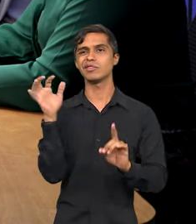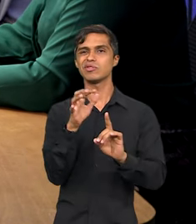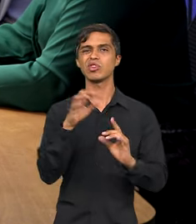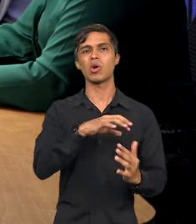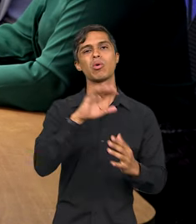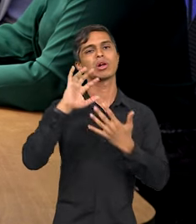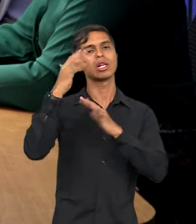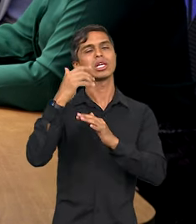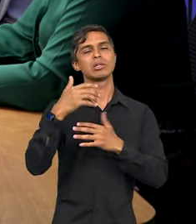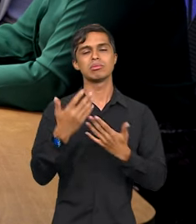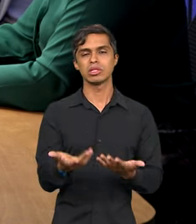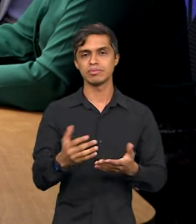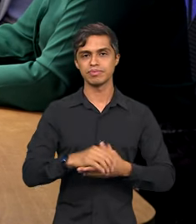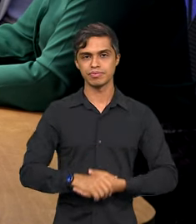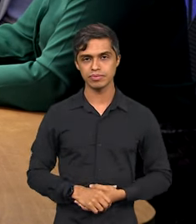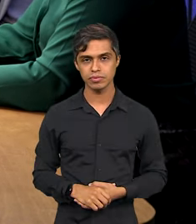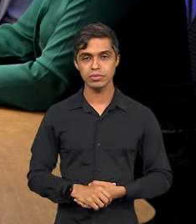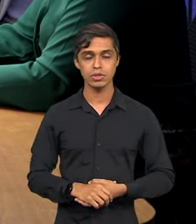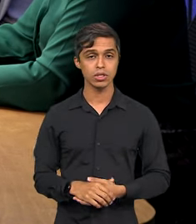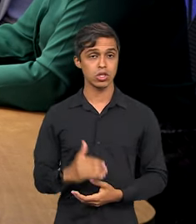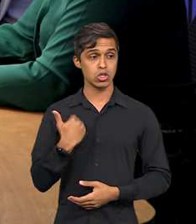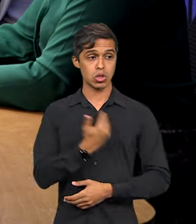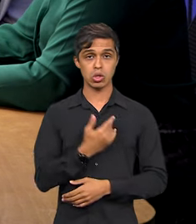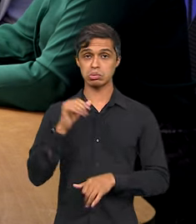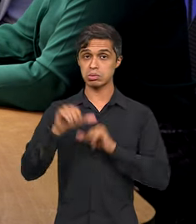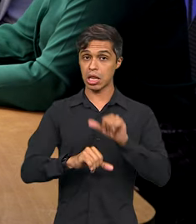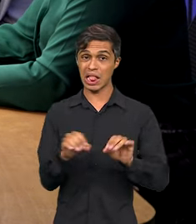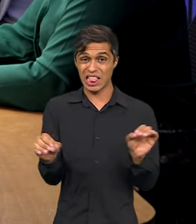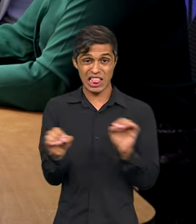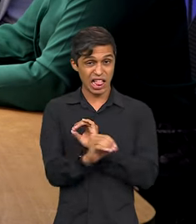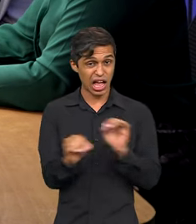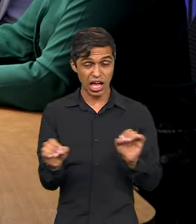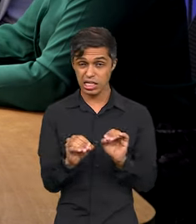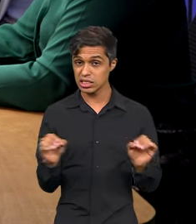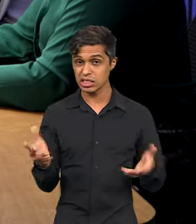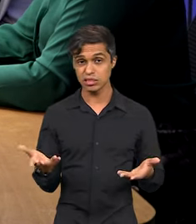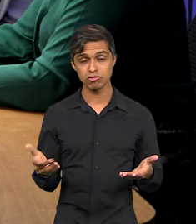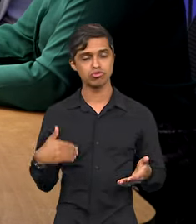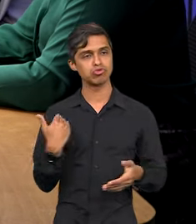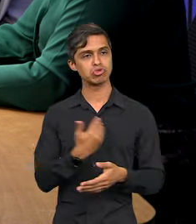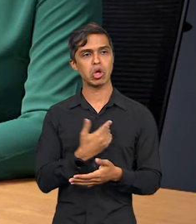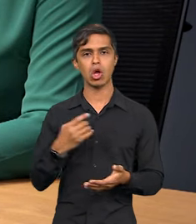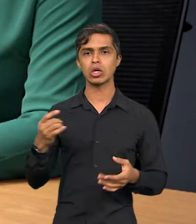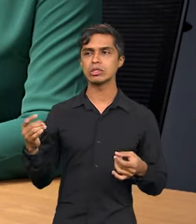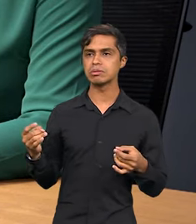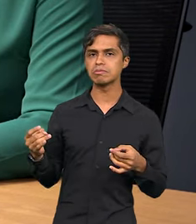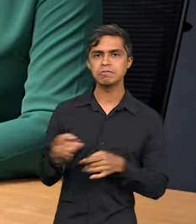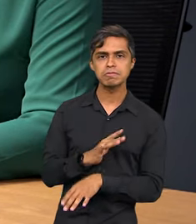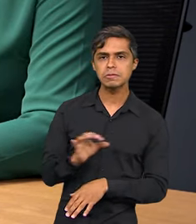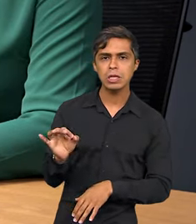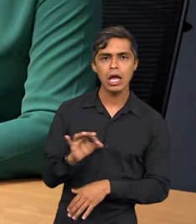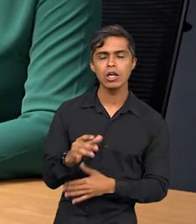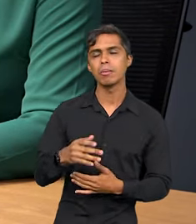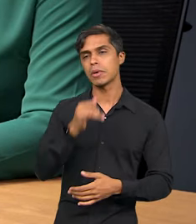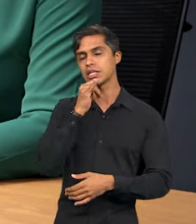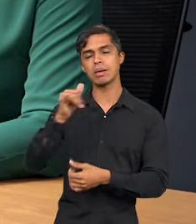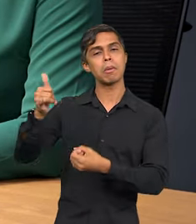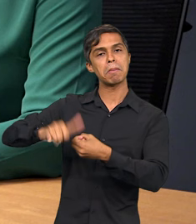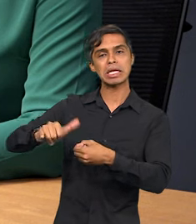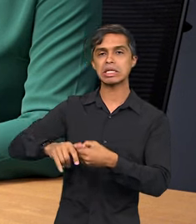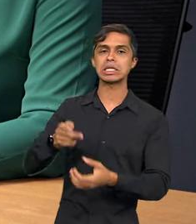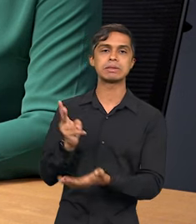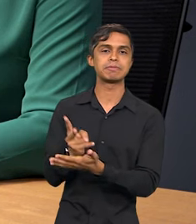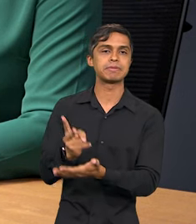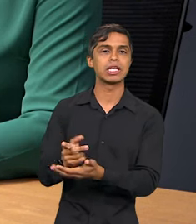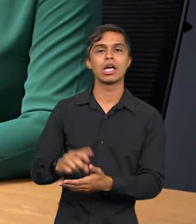climáticas que impactam a sociedade então enquanto a gente não mudar enquanto a gente não não acabar eh de utilizar o petróleo enquanto a